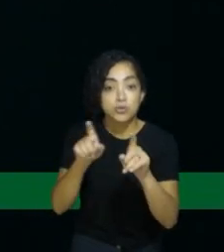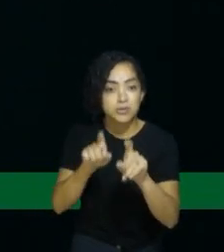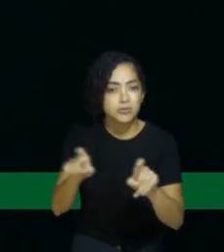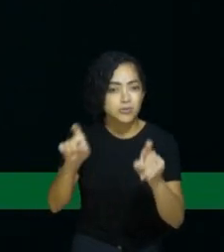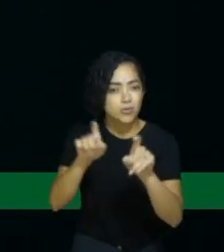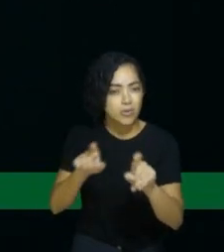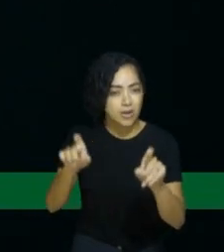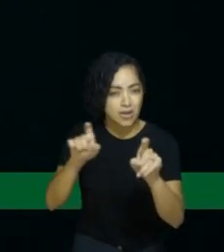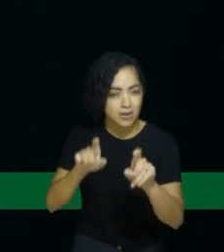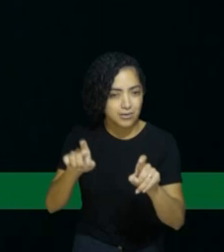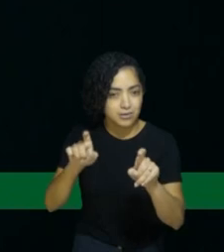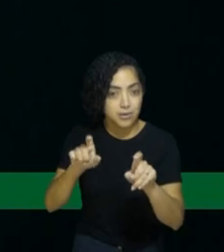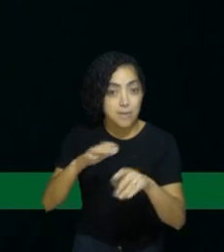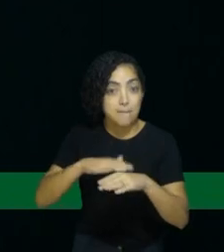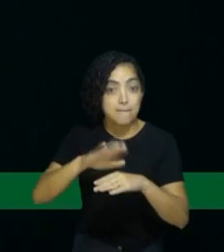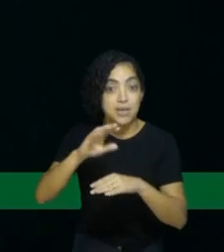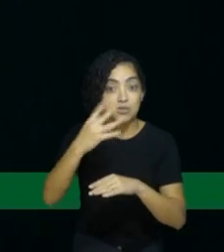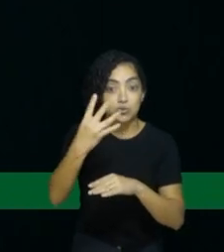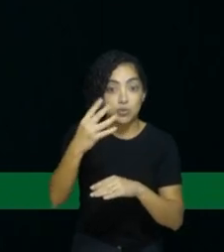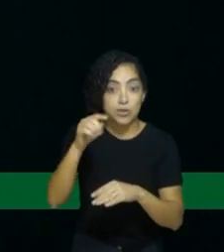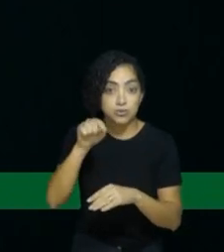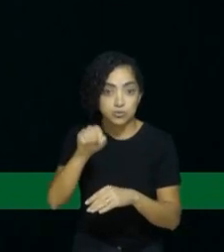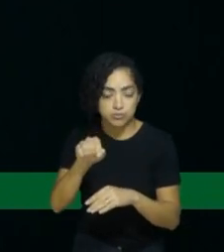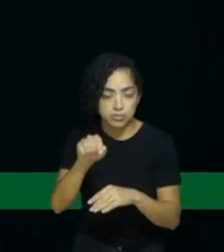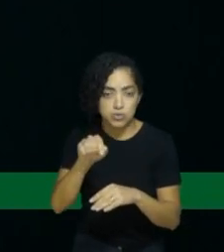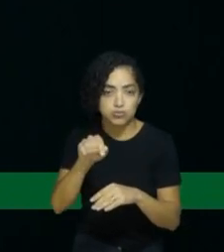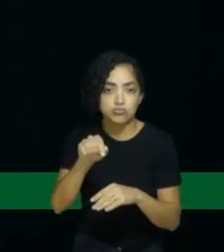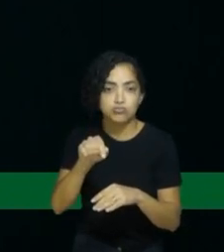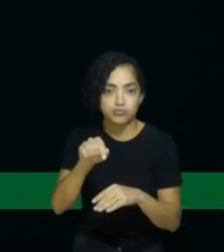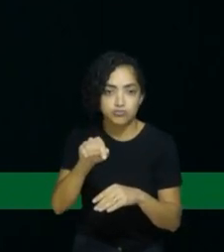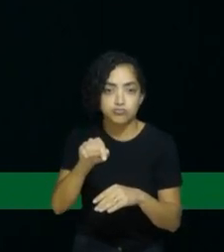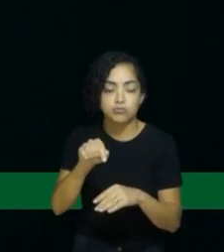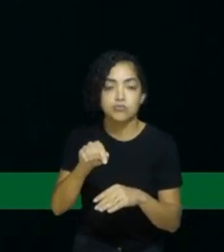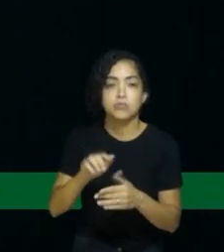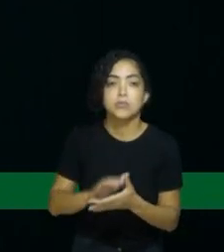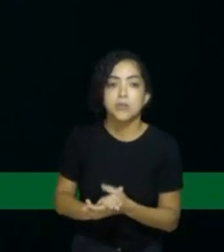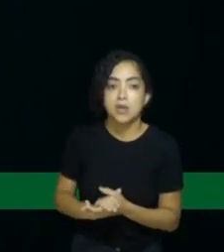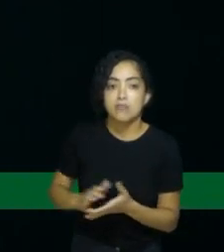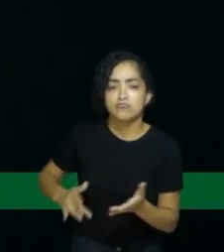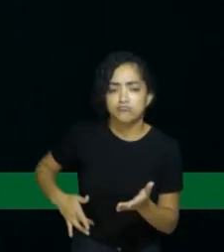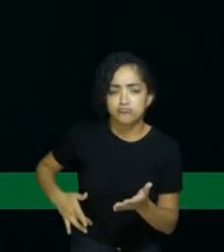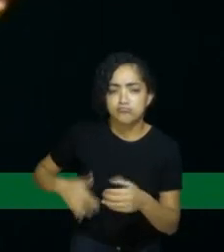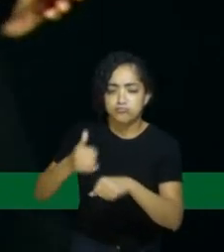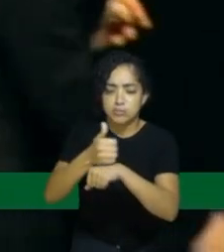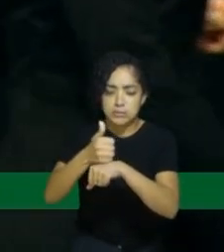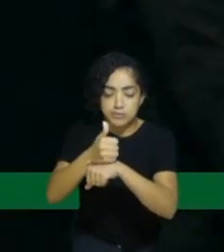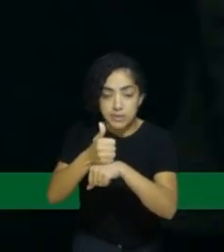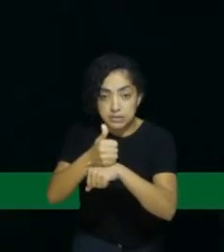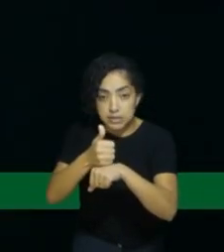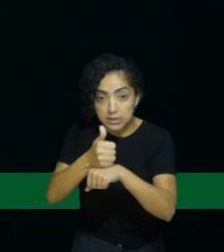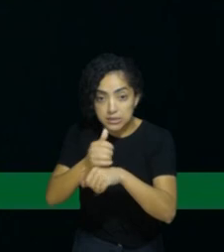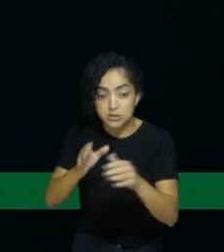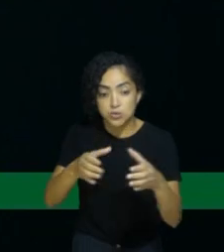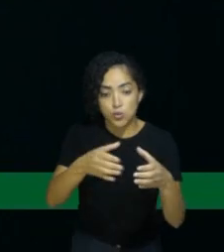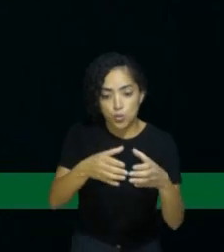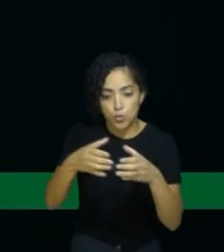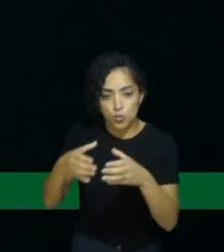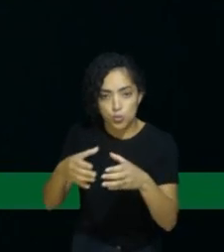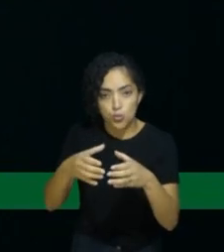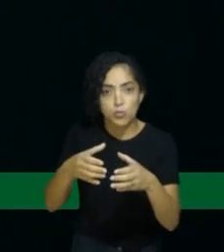profissionais 4000 Consultas por nefrologistas portanto especialistas conjuntamente com a equipe